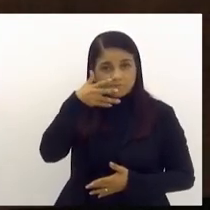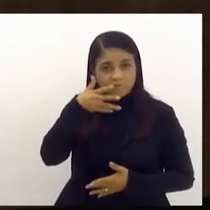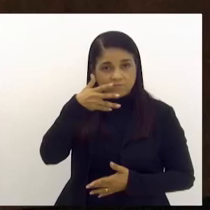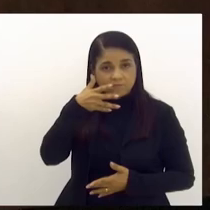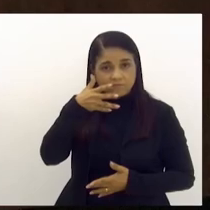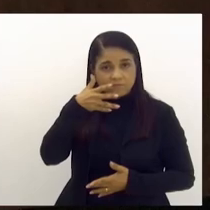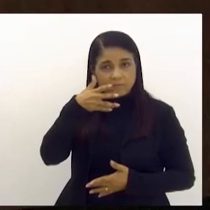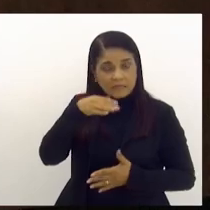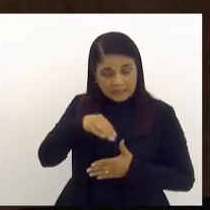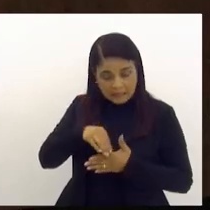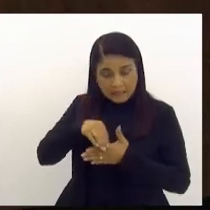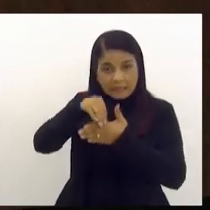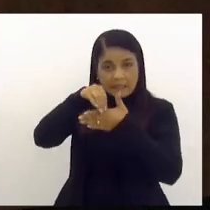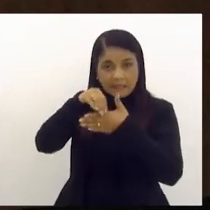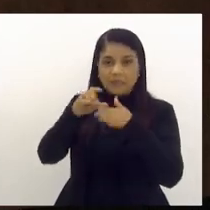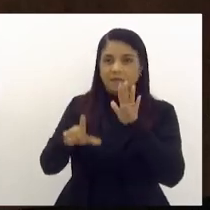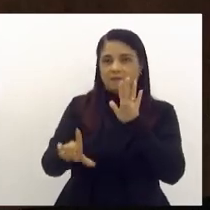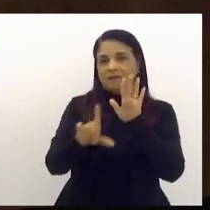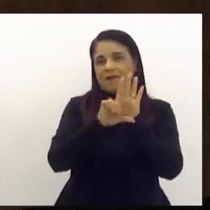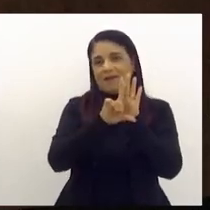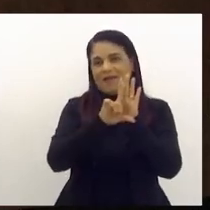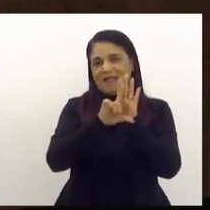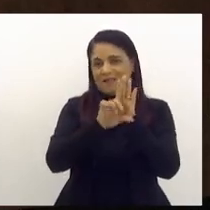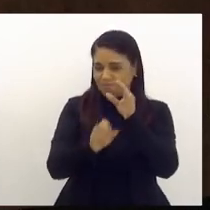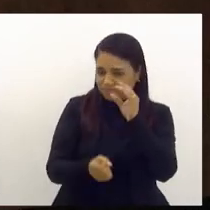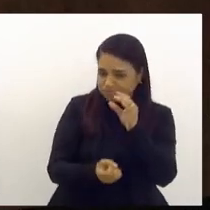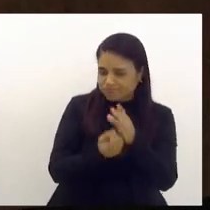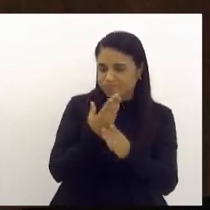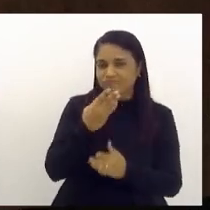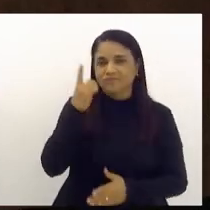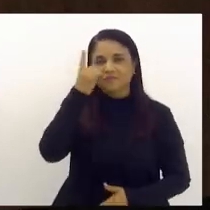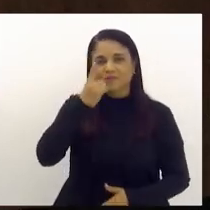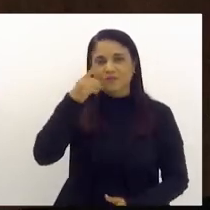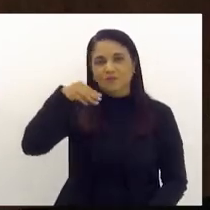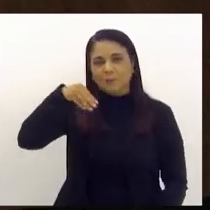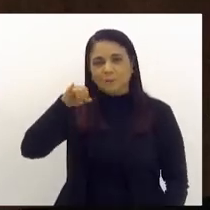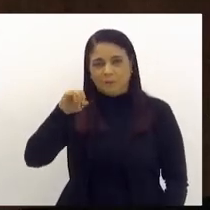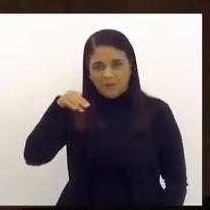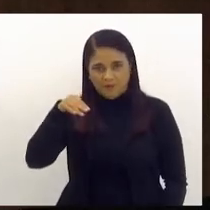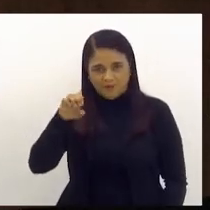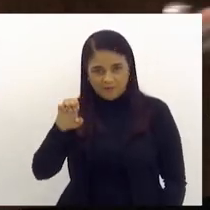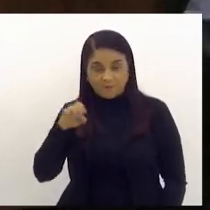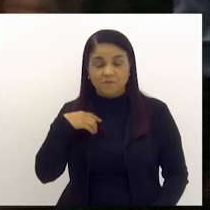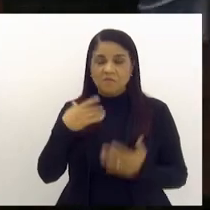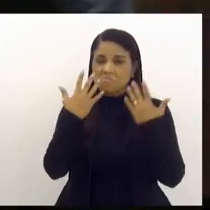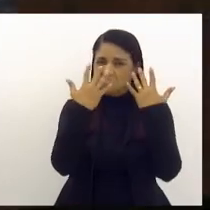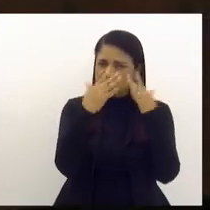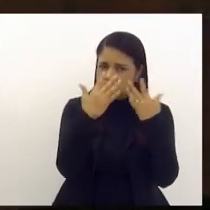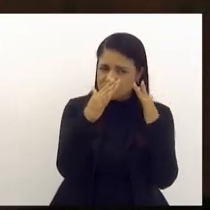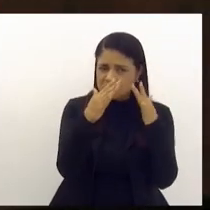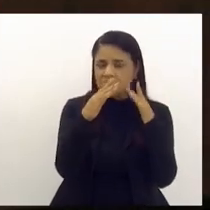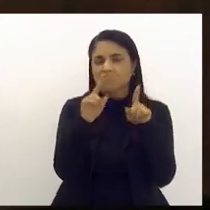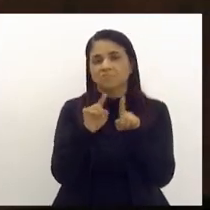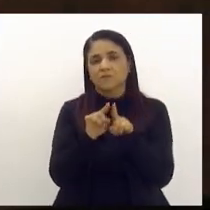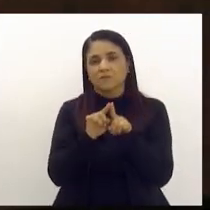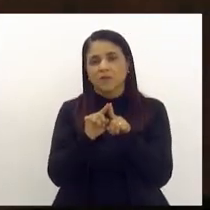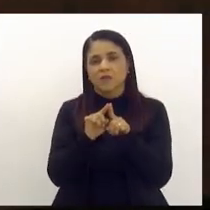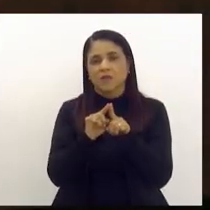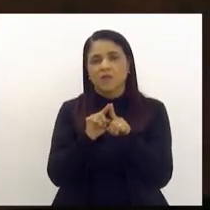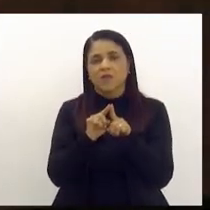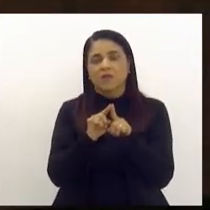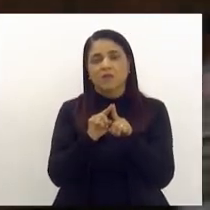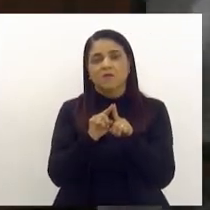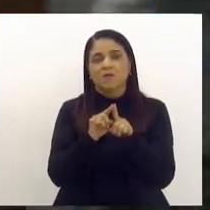Autor líder, da lei. Autor da lei. Líder, Carlos Mink. E aqui eu queria parabenizar não só a oposição